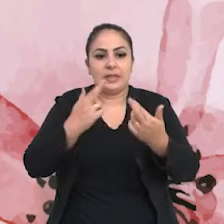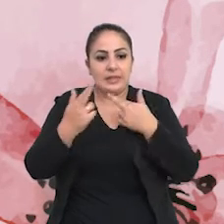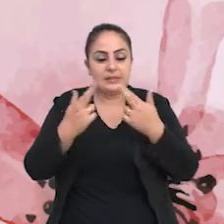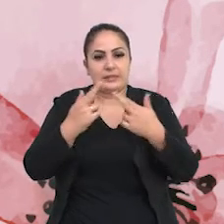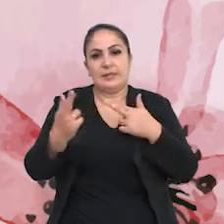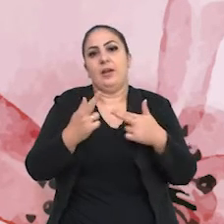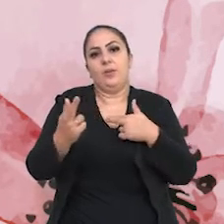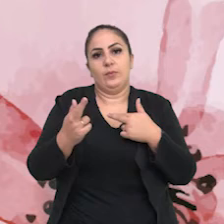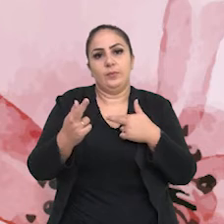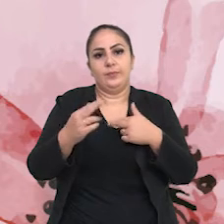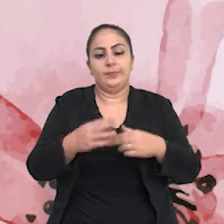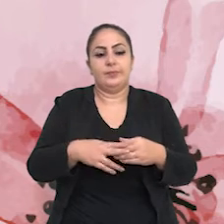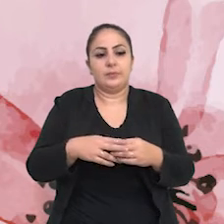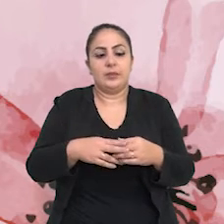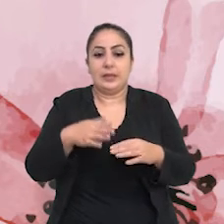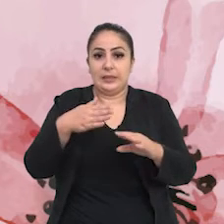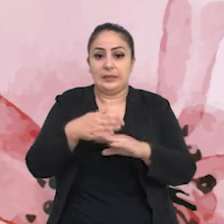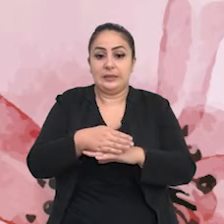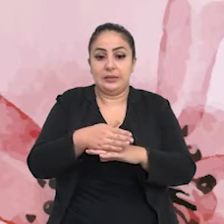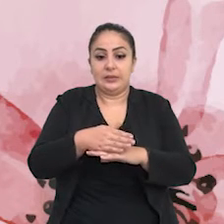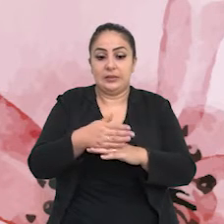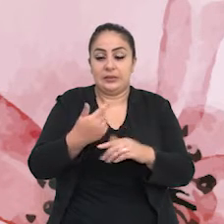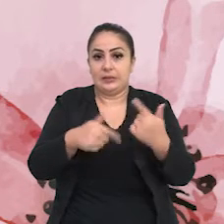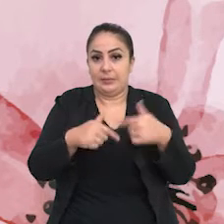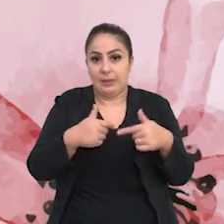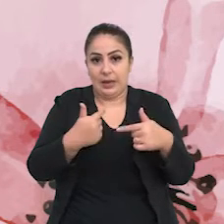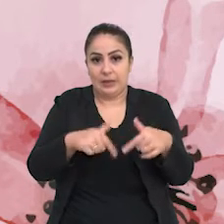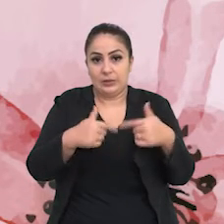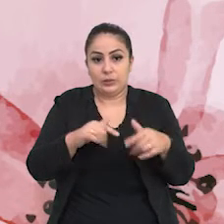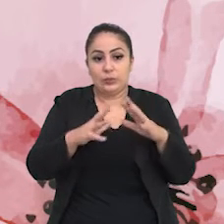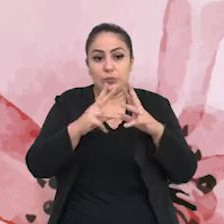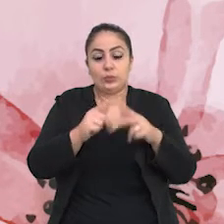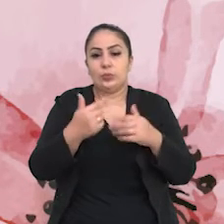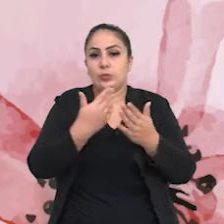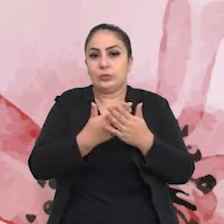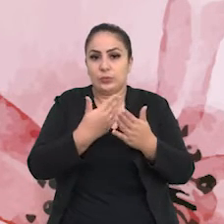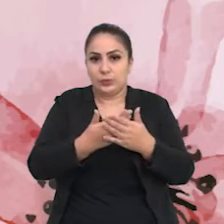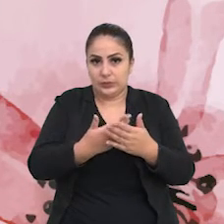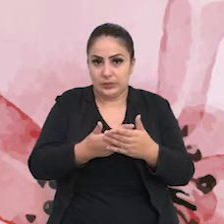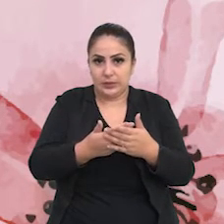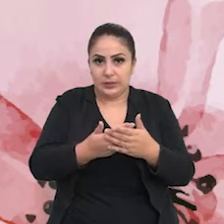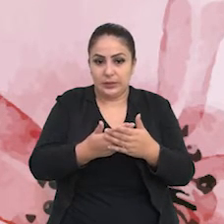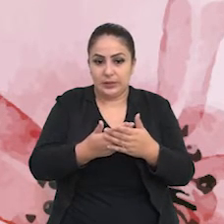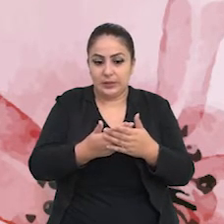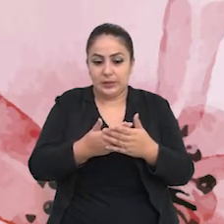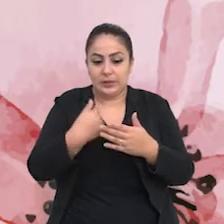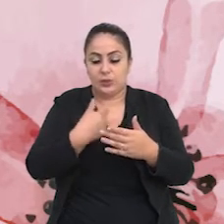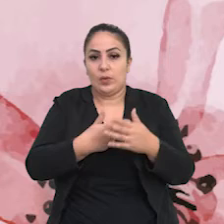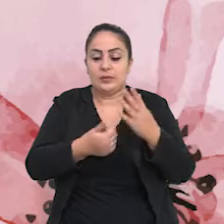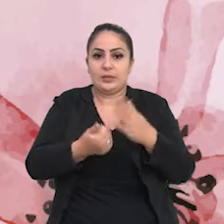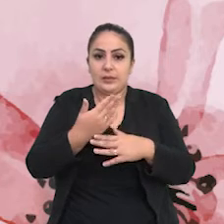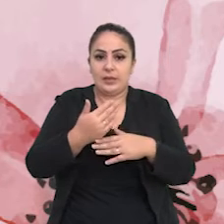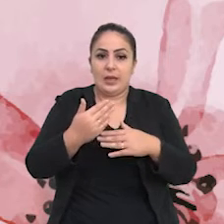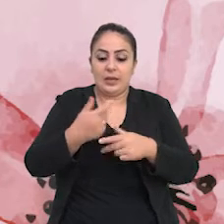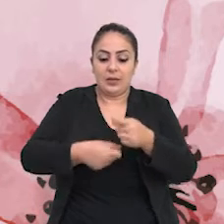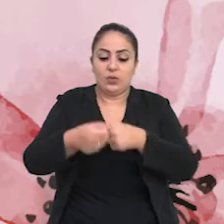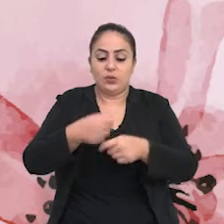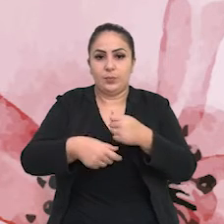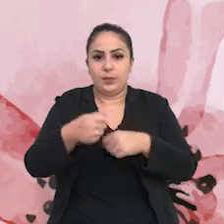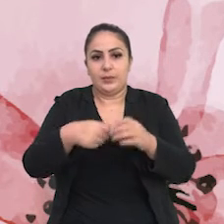de relacionamentos abusivos, entrar no mercado de trabalho, estudar e nos tornarmos,